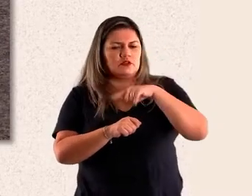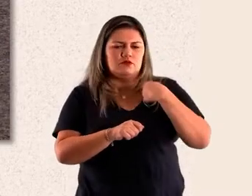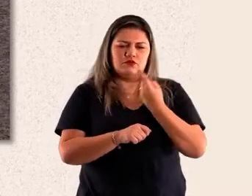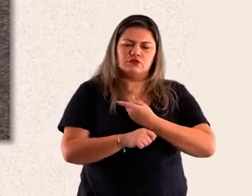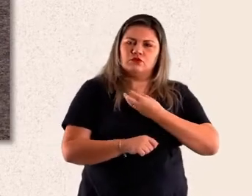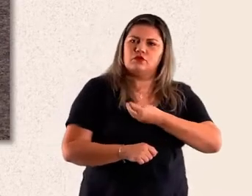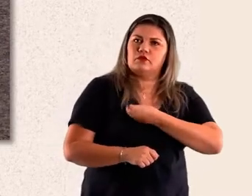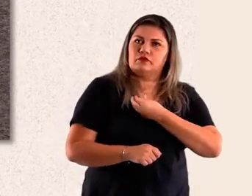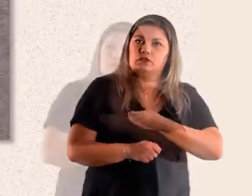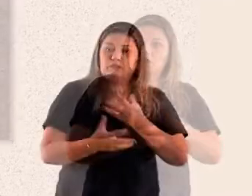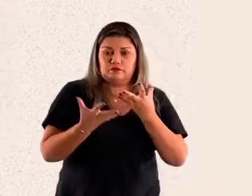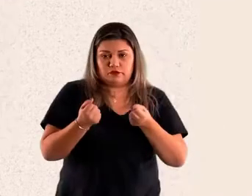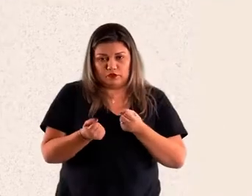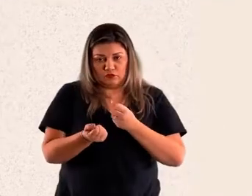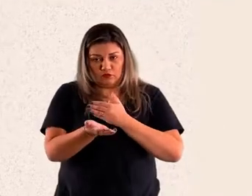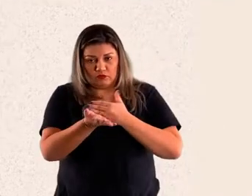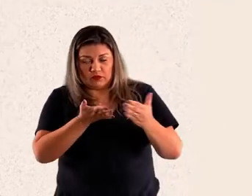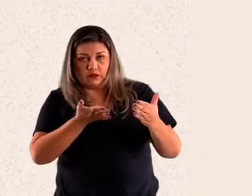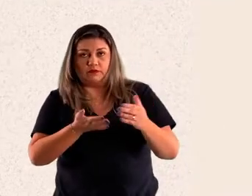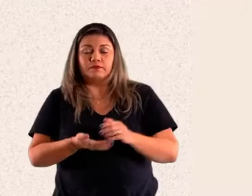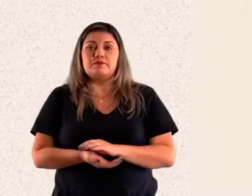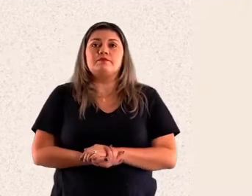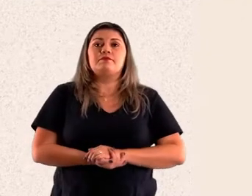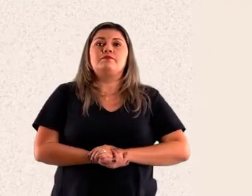então vamos lá